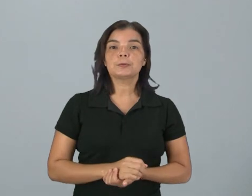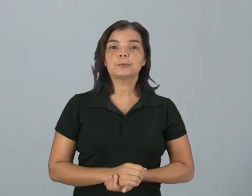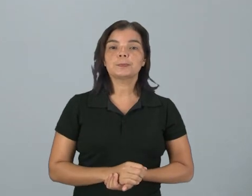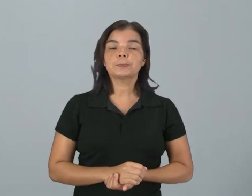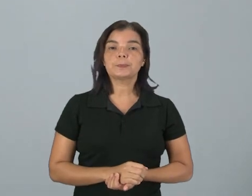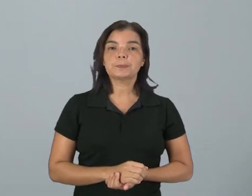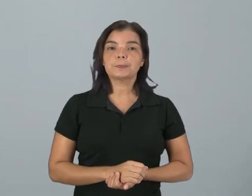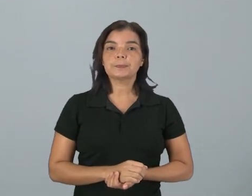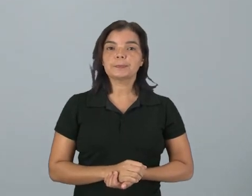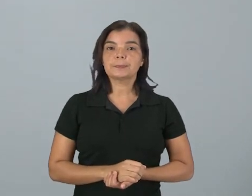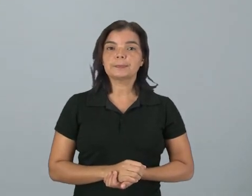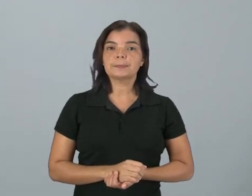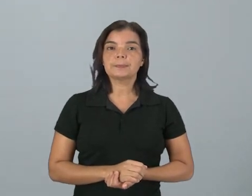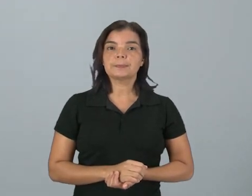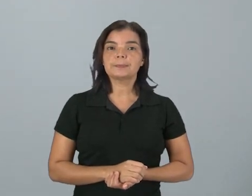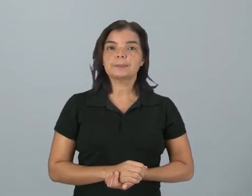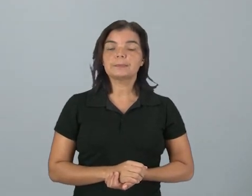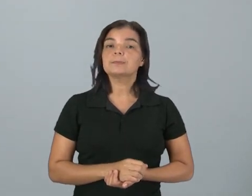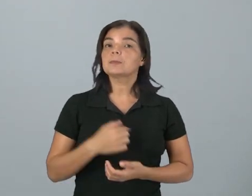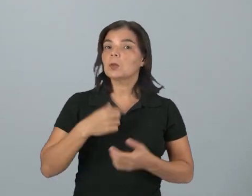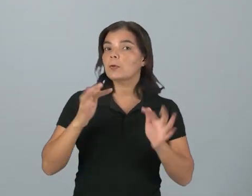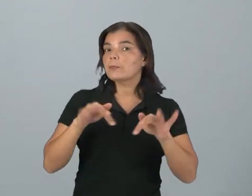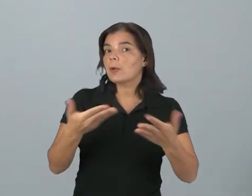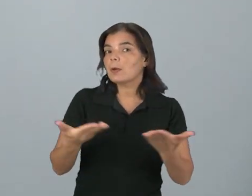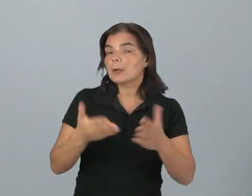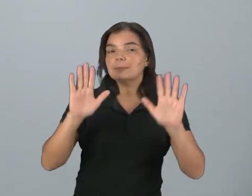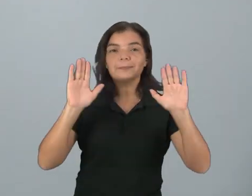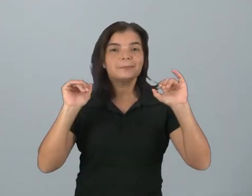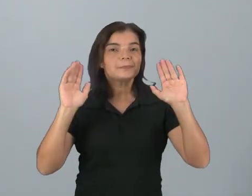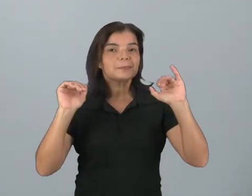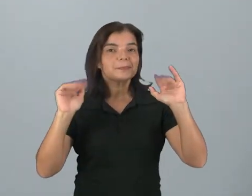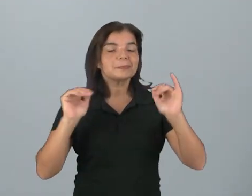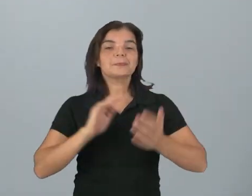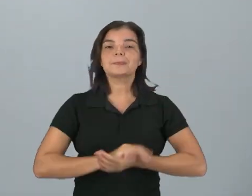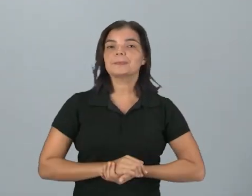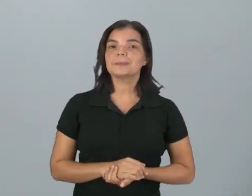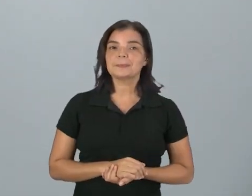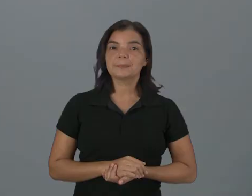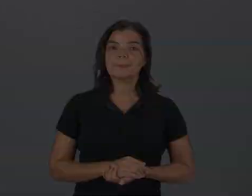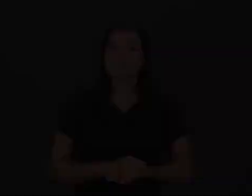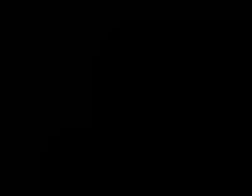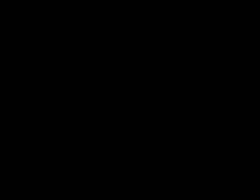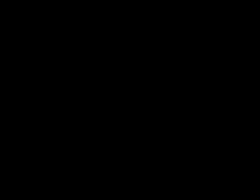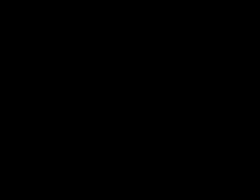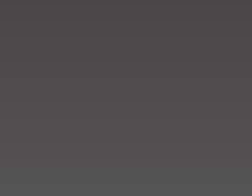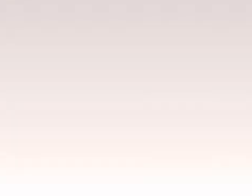Eduque no site da Secretaria de Educação. A gente vai ficando por aqui, tchau, tchau e até a próxima aula.